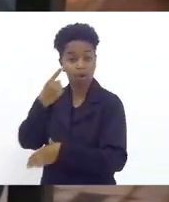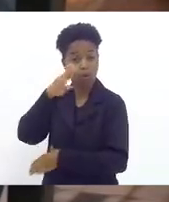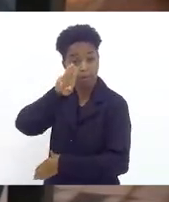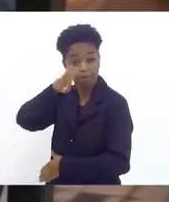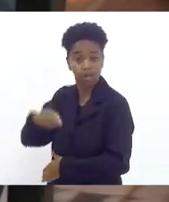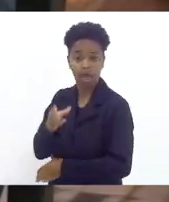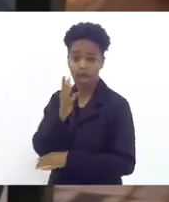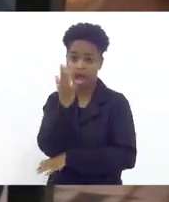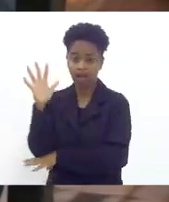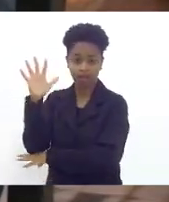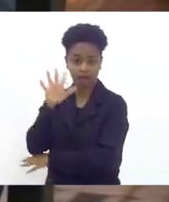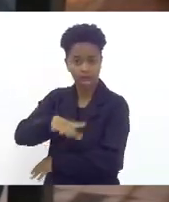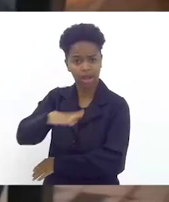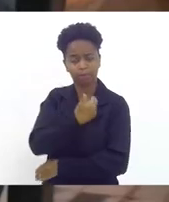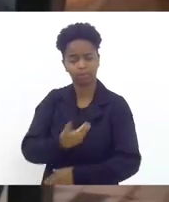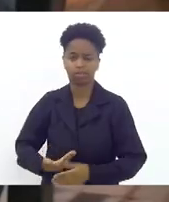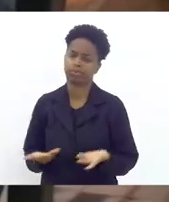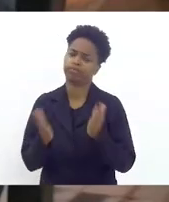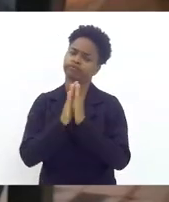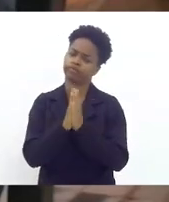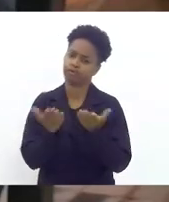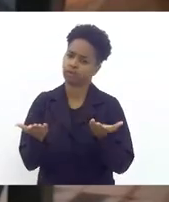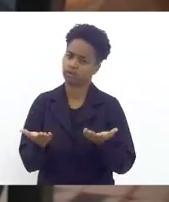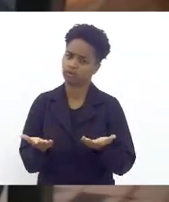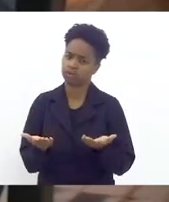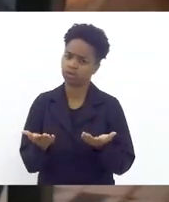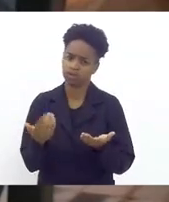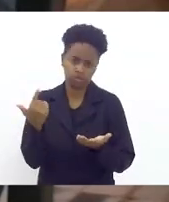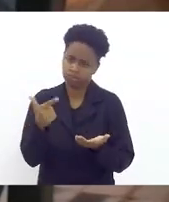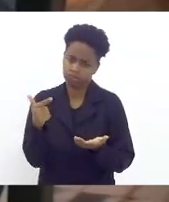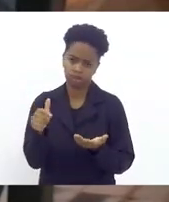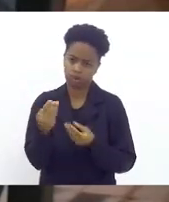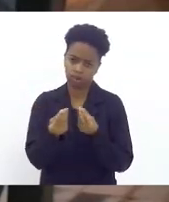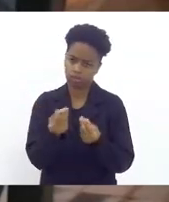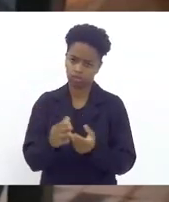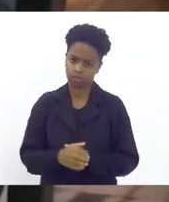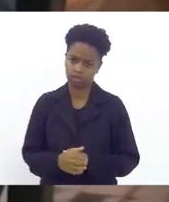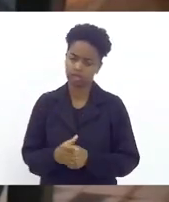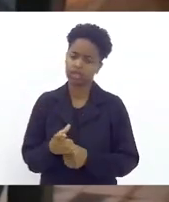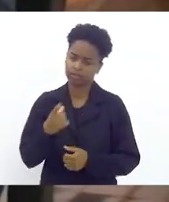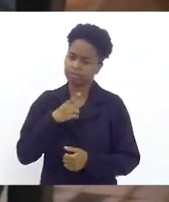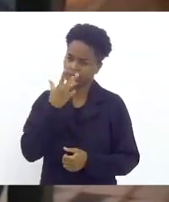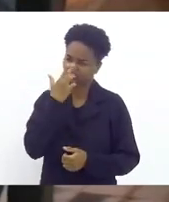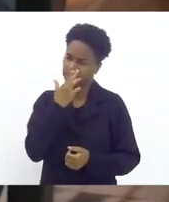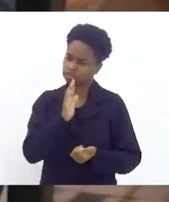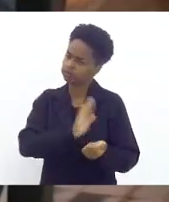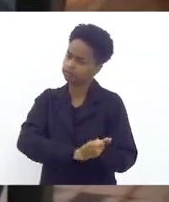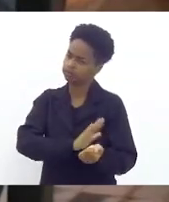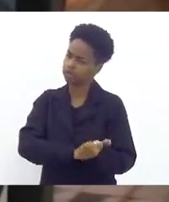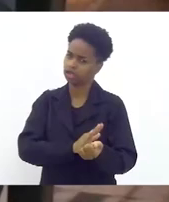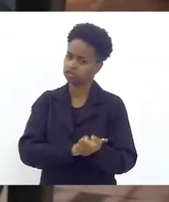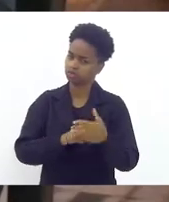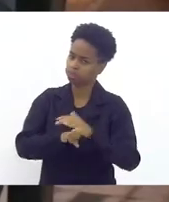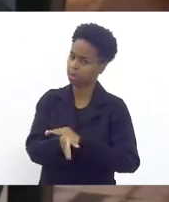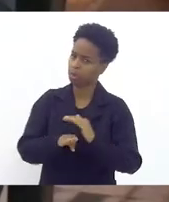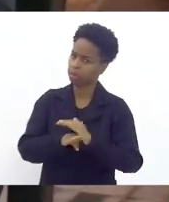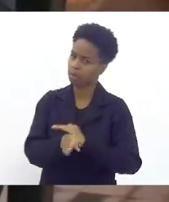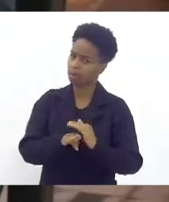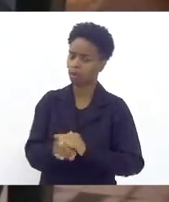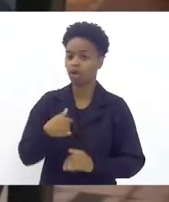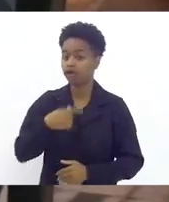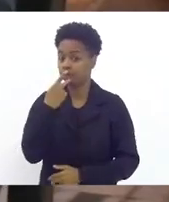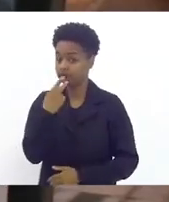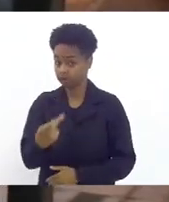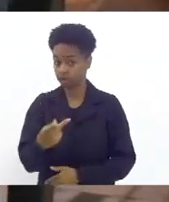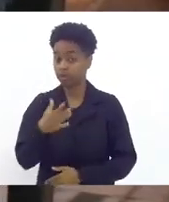as áreas públicas pelo amor de Deus não tem condições há um vício Mickey falando por experiência